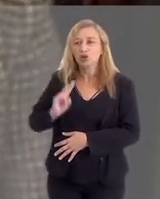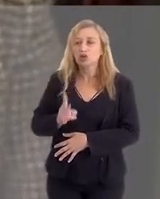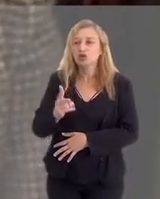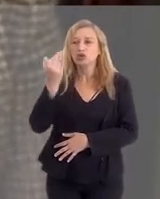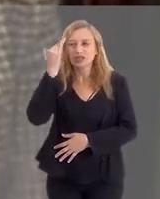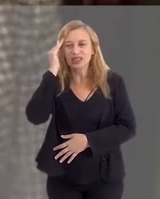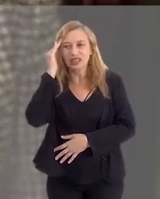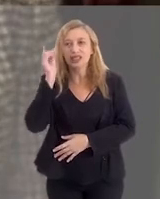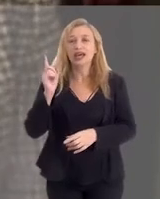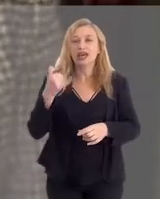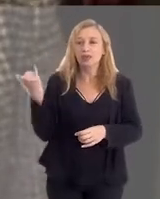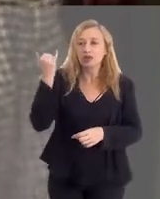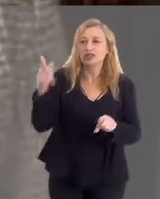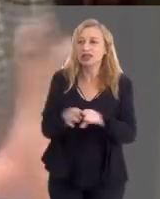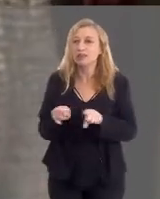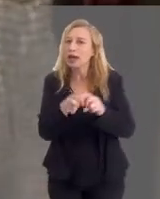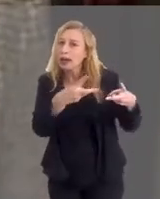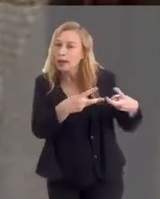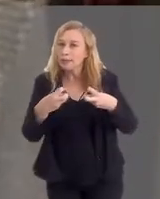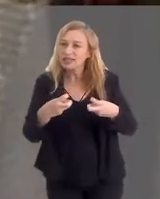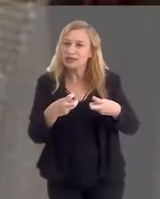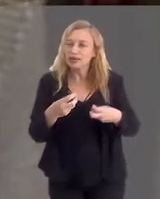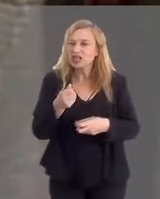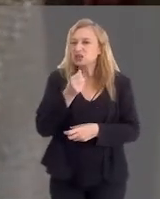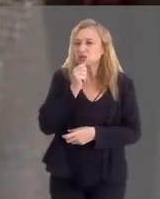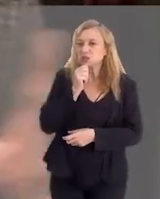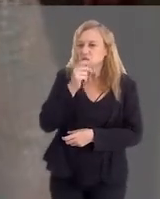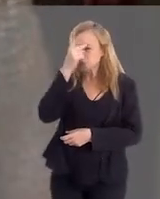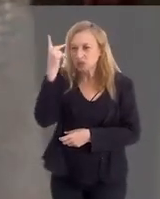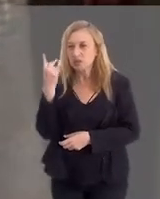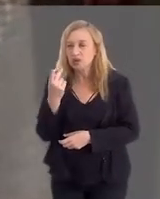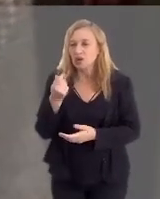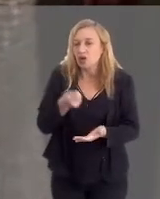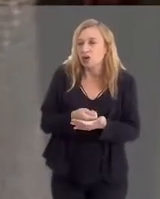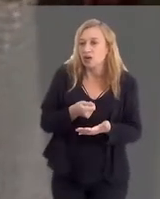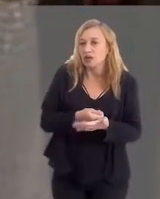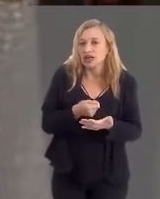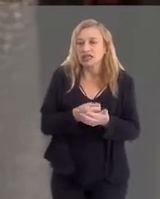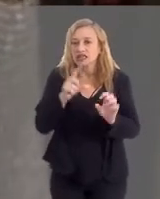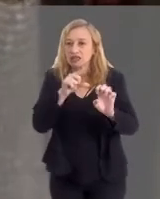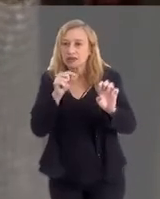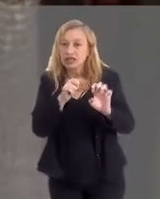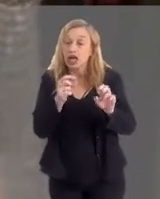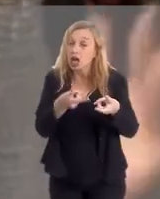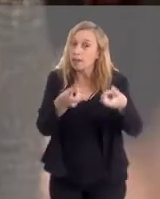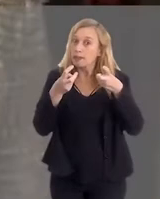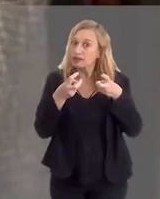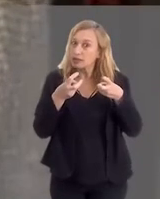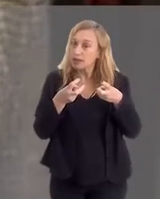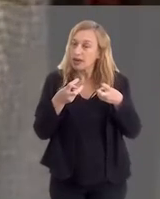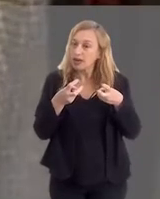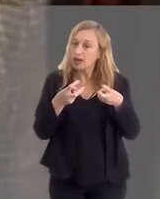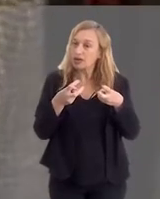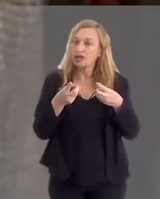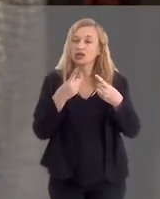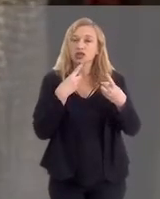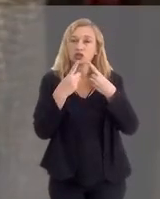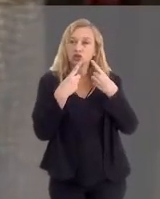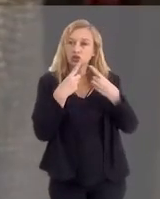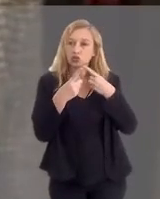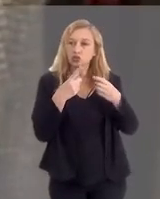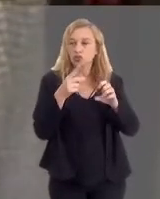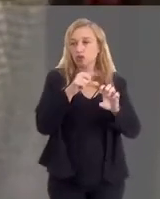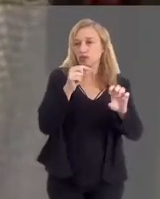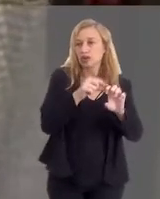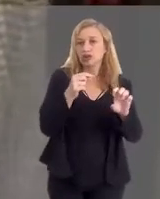gente continue empreendendo, mas é muito importante também perceber que nem todo mundo tem a obrigação de ser empreendedor, e perceber que